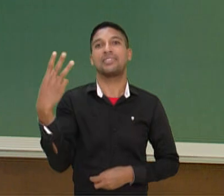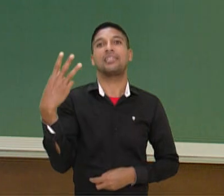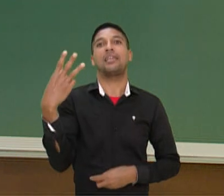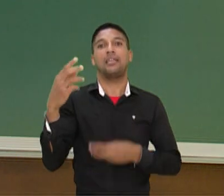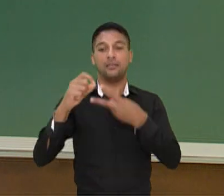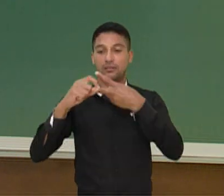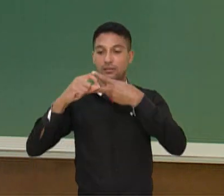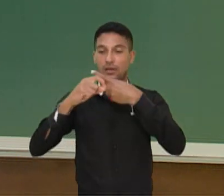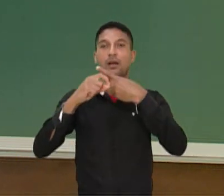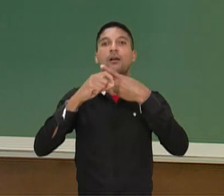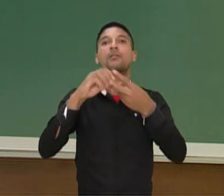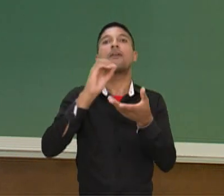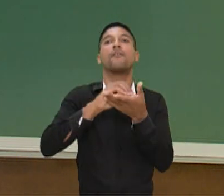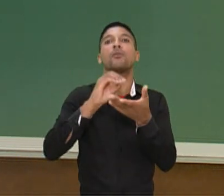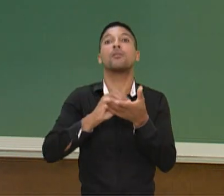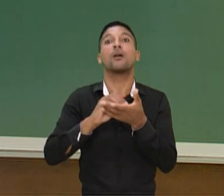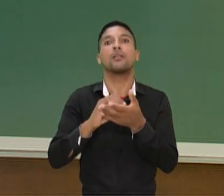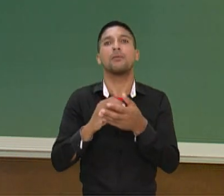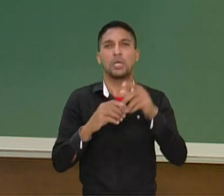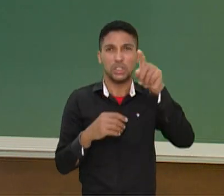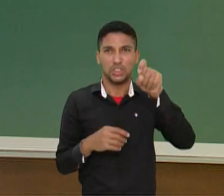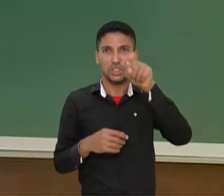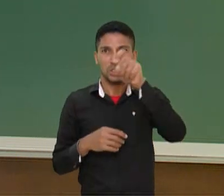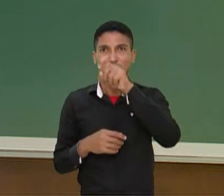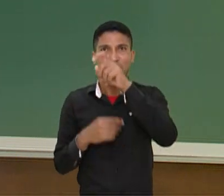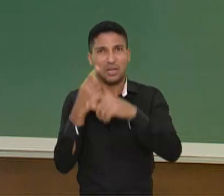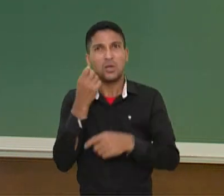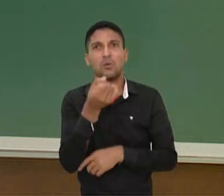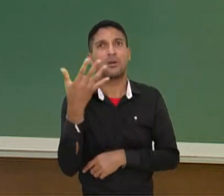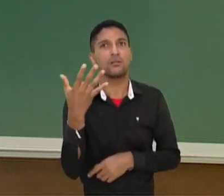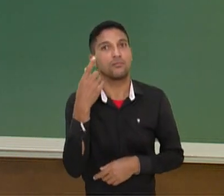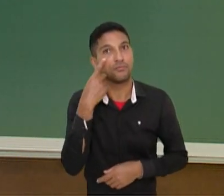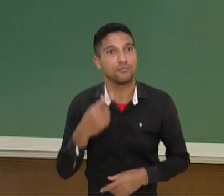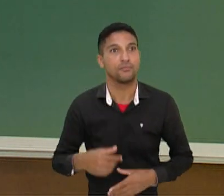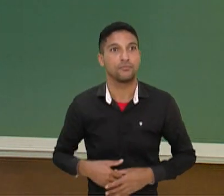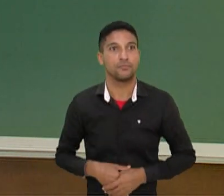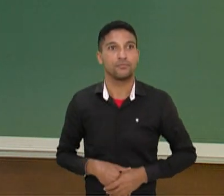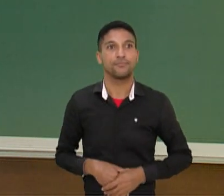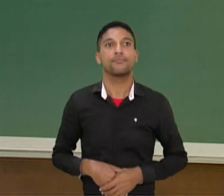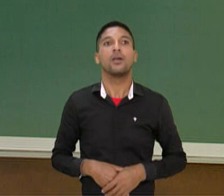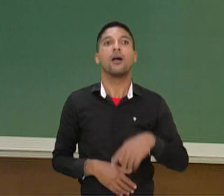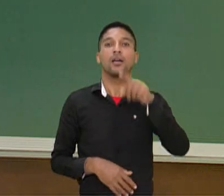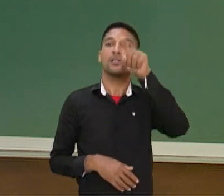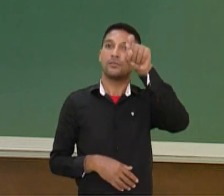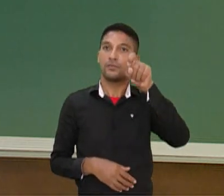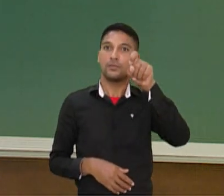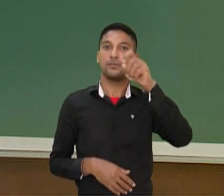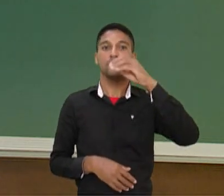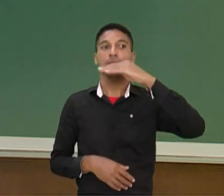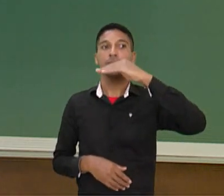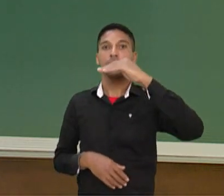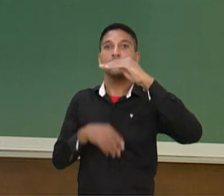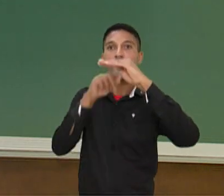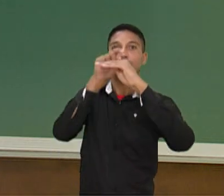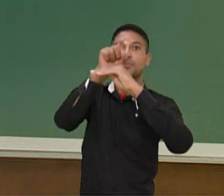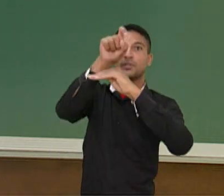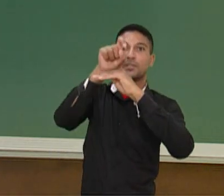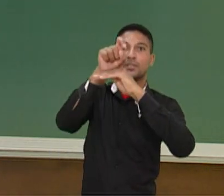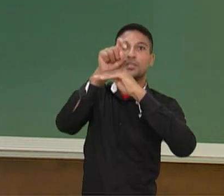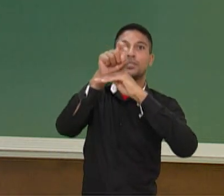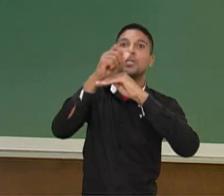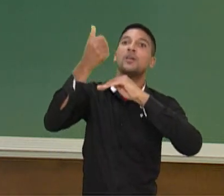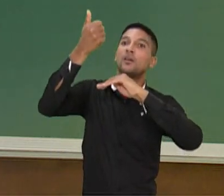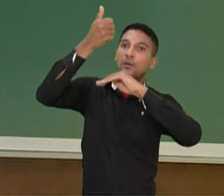Então, eu tenho que dizer quais são esses 3 ângulos que estão faltando. Então, no lugar do x, você vai substituir o